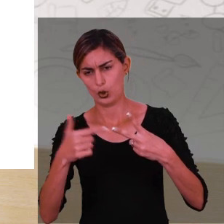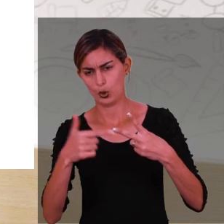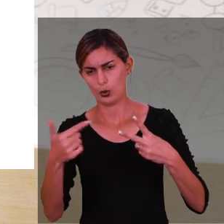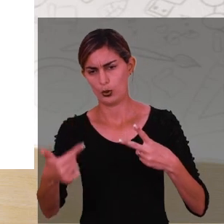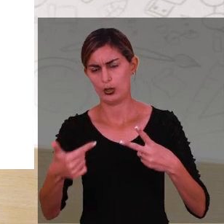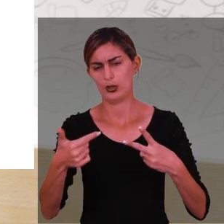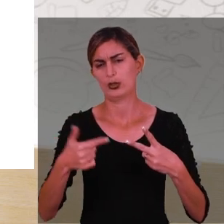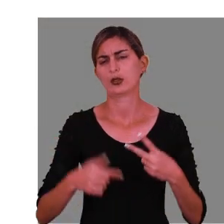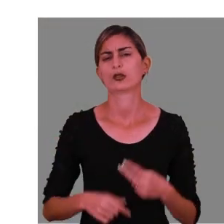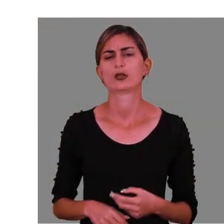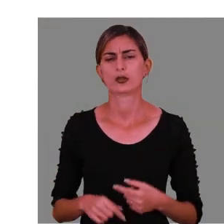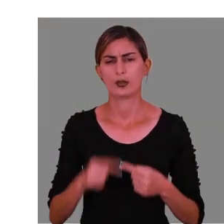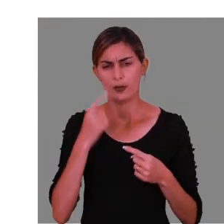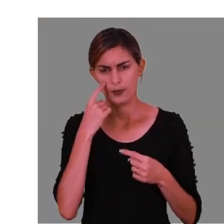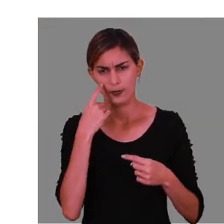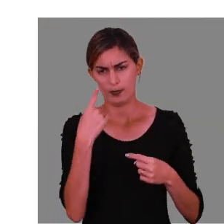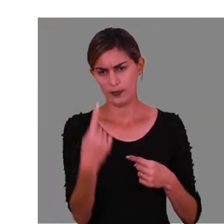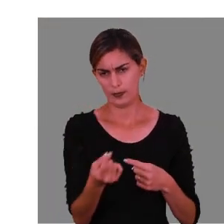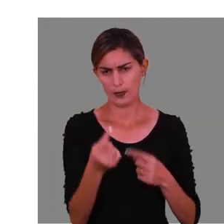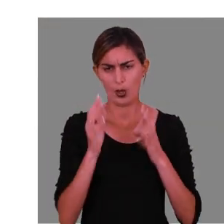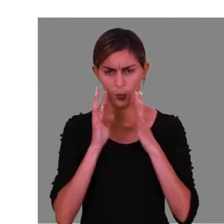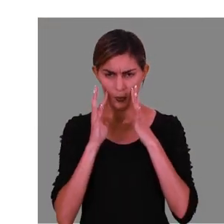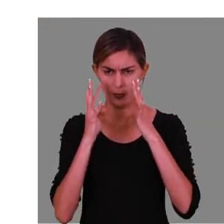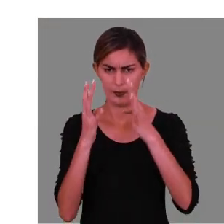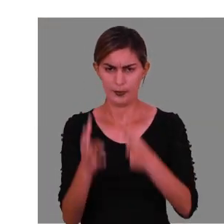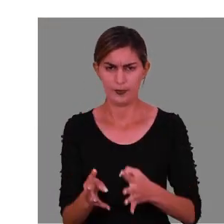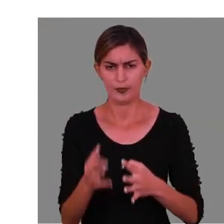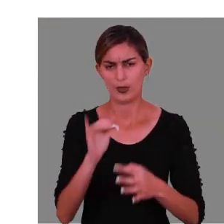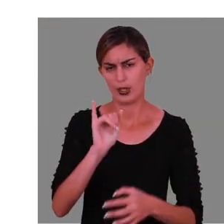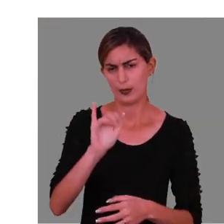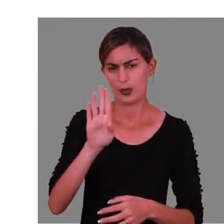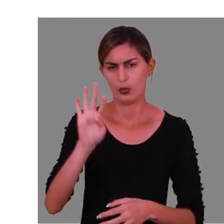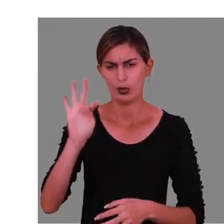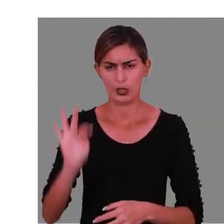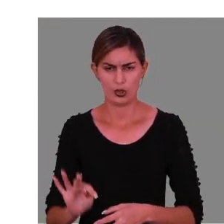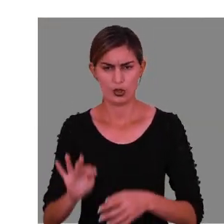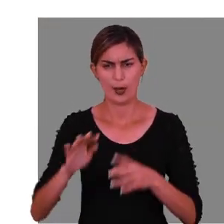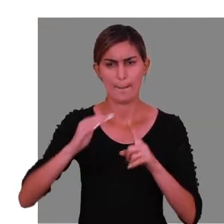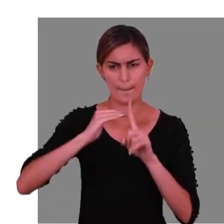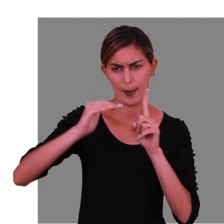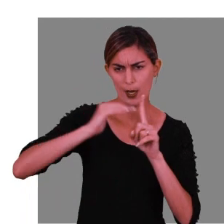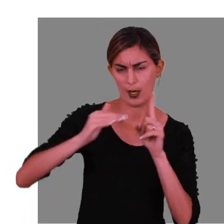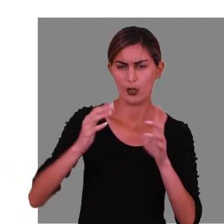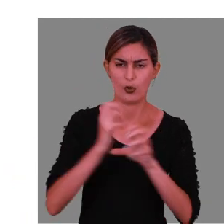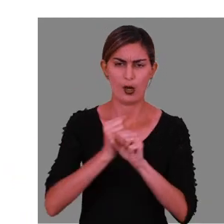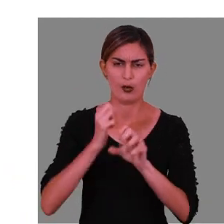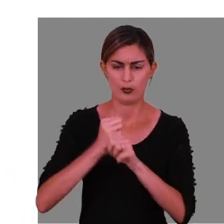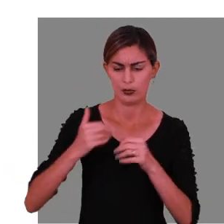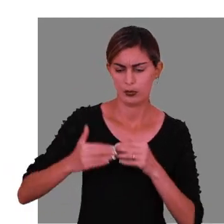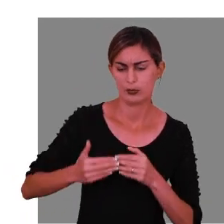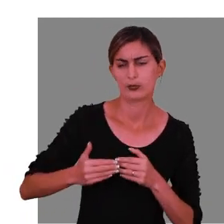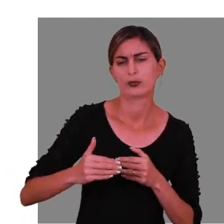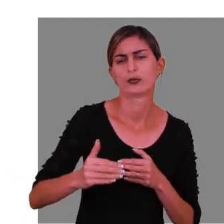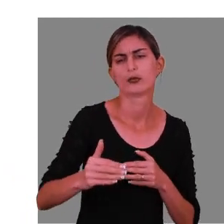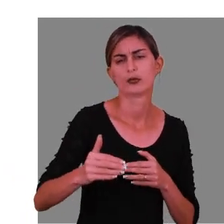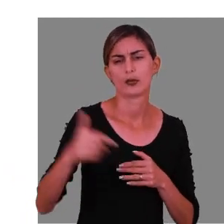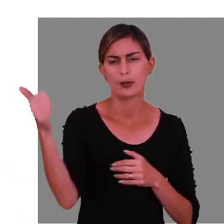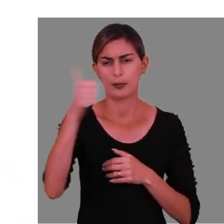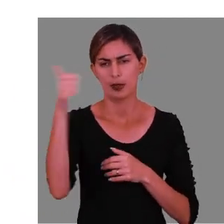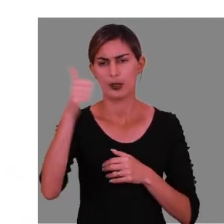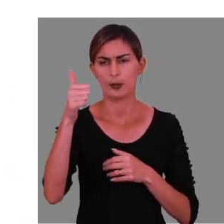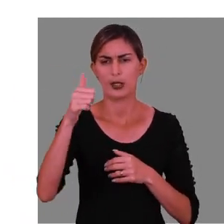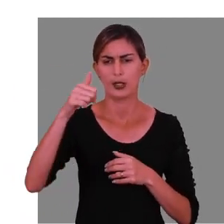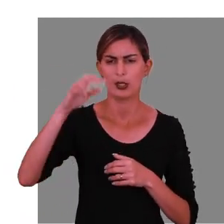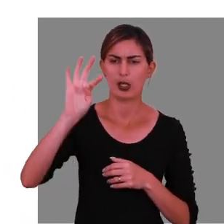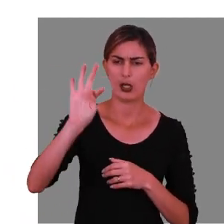ponto 2. Conforme vocês podem observar, o IBUTG médio é calculado a partir da